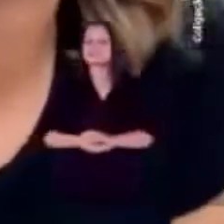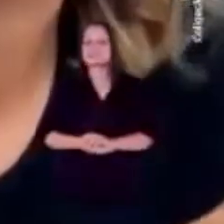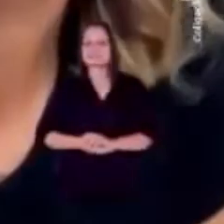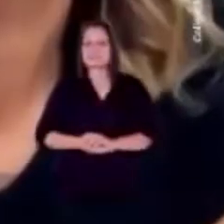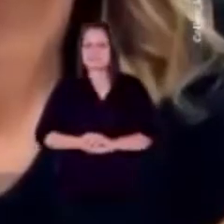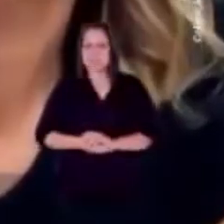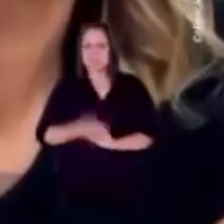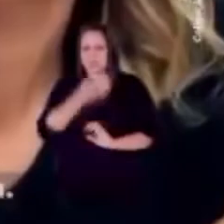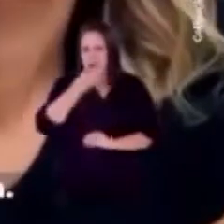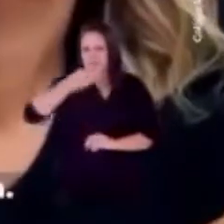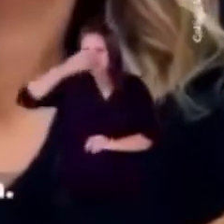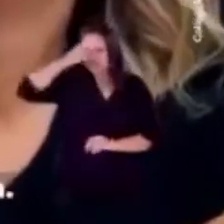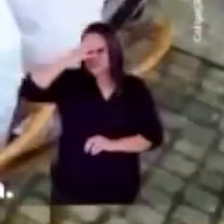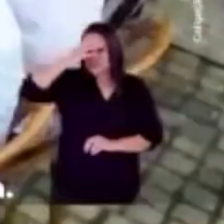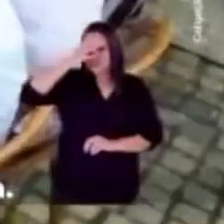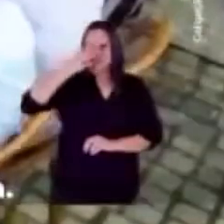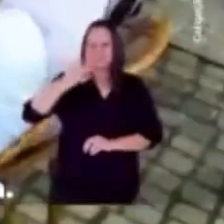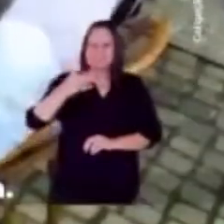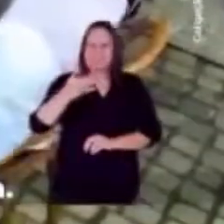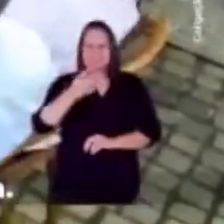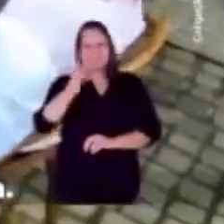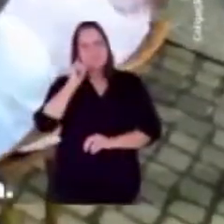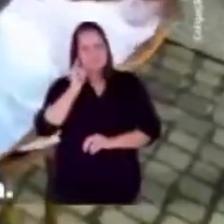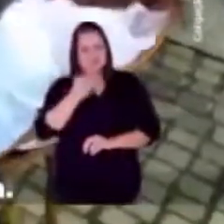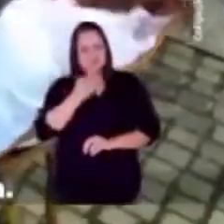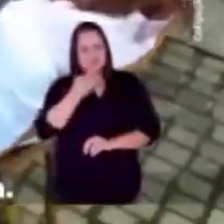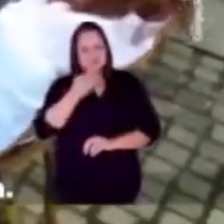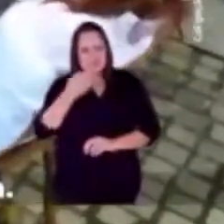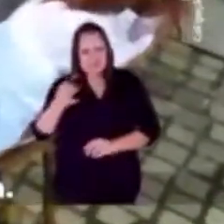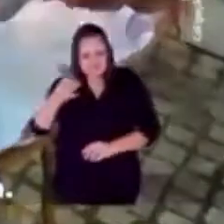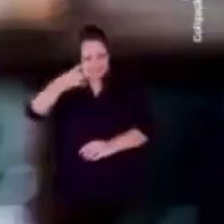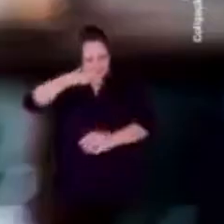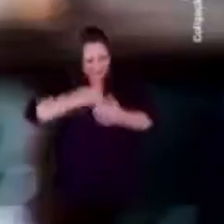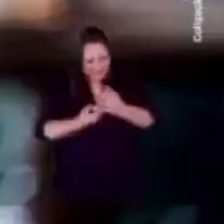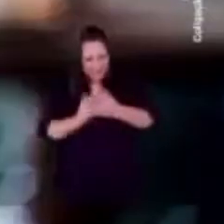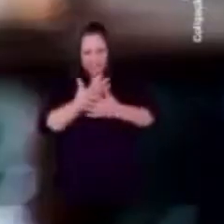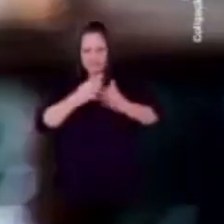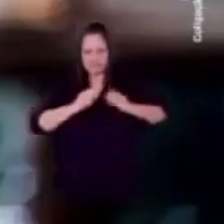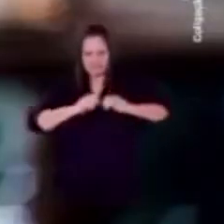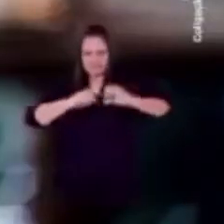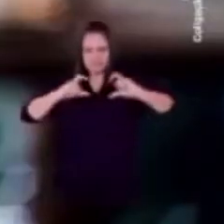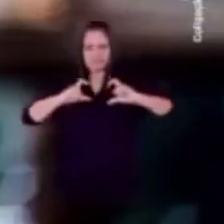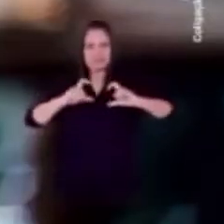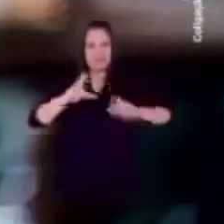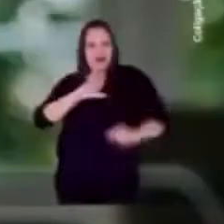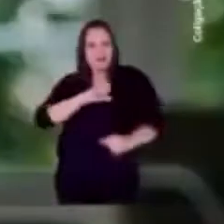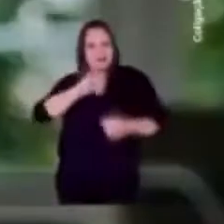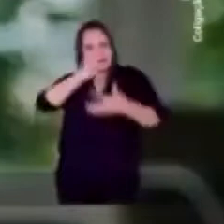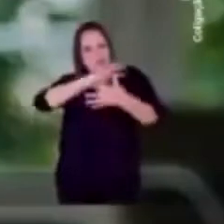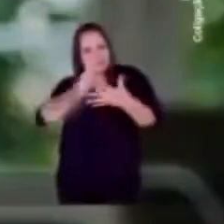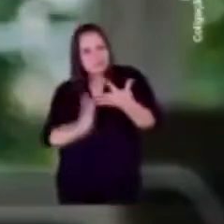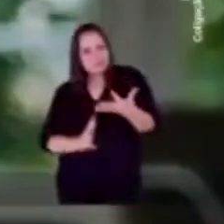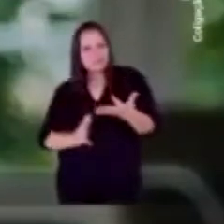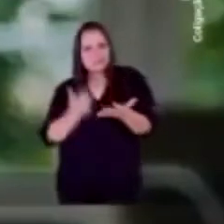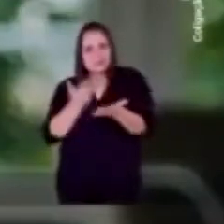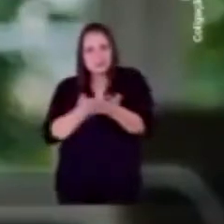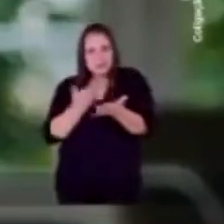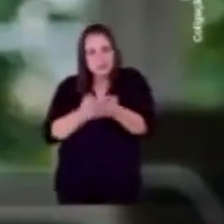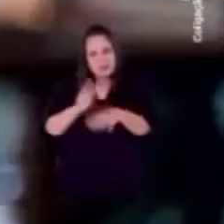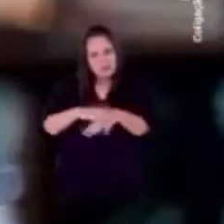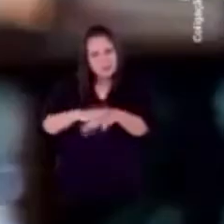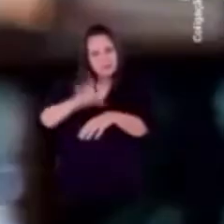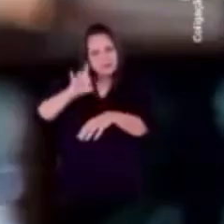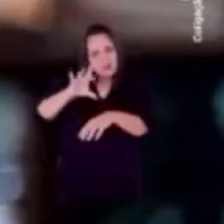Eu tenho um tio surdo e ele plantou essa sementinha, né, na minha vida. E me despertou o amor pela Libras. Eu comecei a estudar